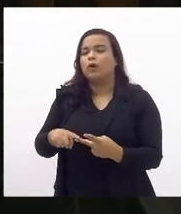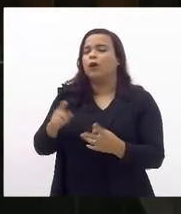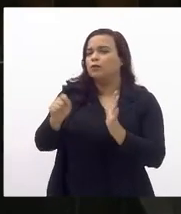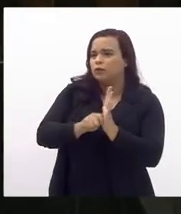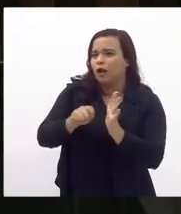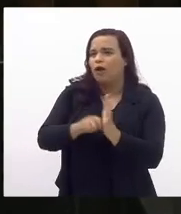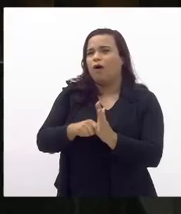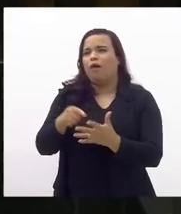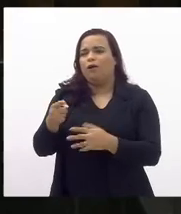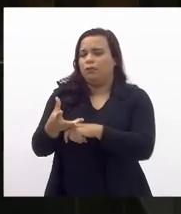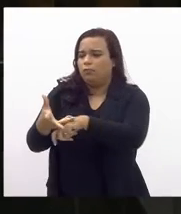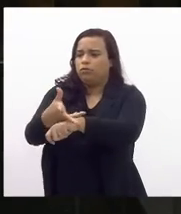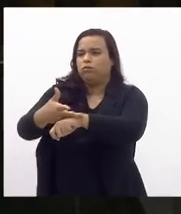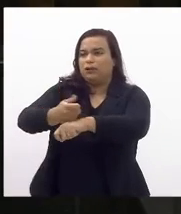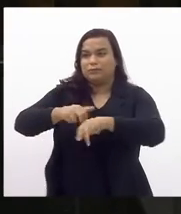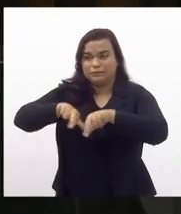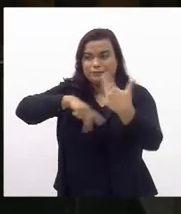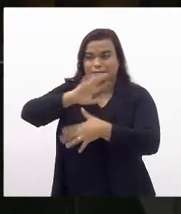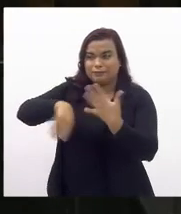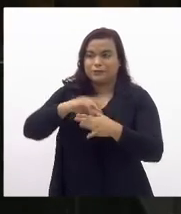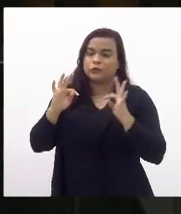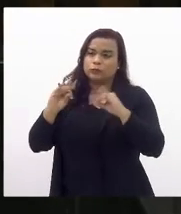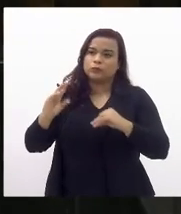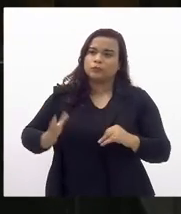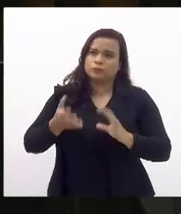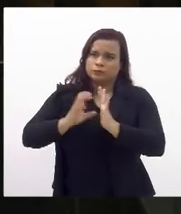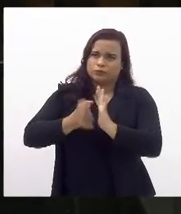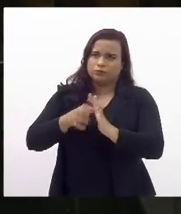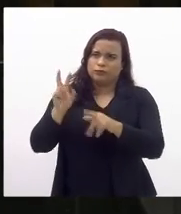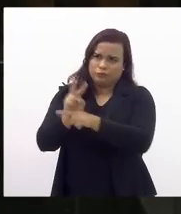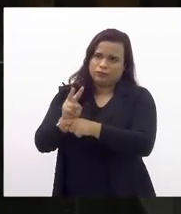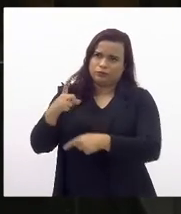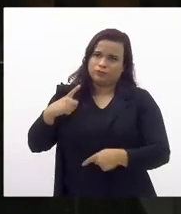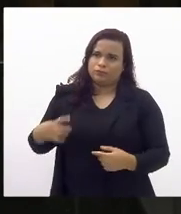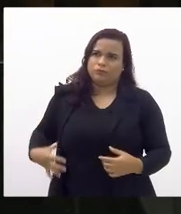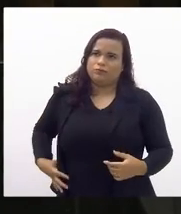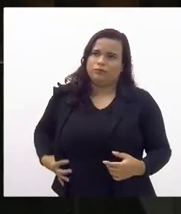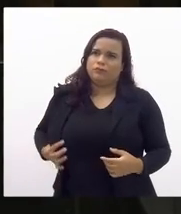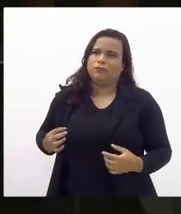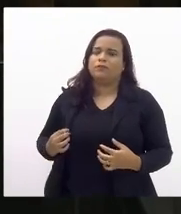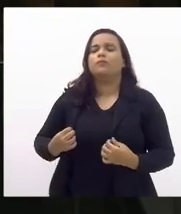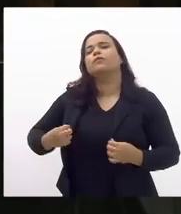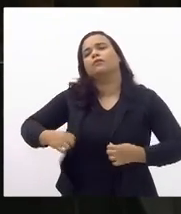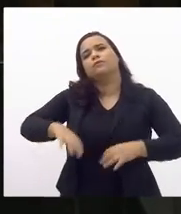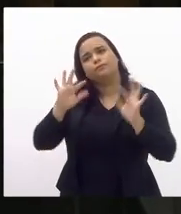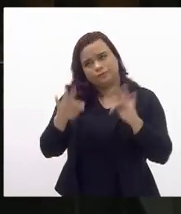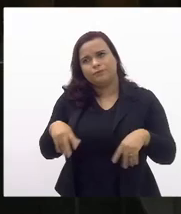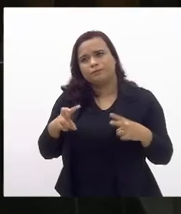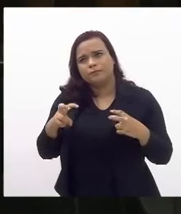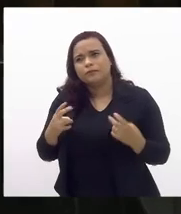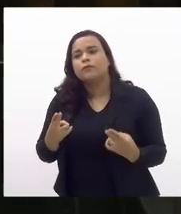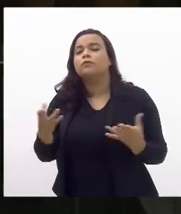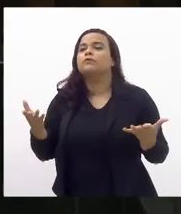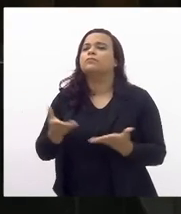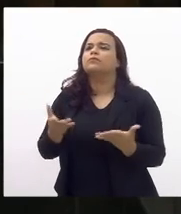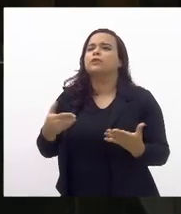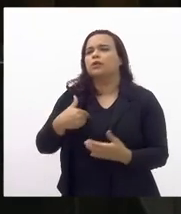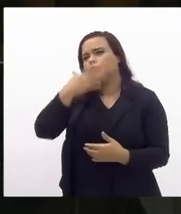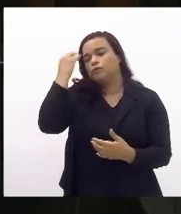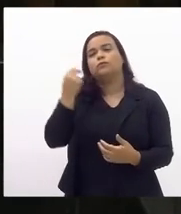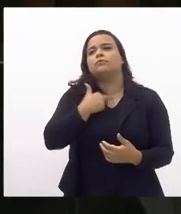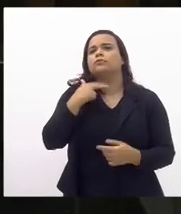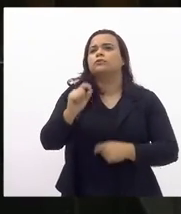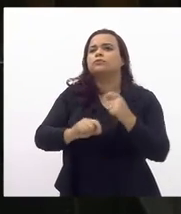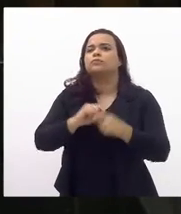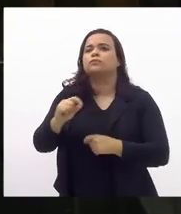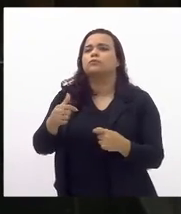que é horroroso que esse partido defende. Falando nesse partido, senhora presidente, para concluir, eu não posso deixar de registrar que eu